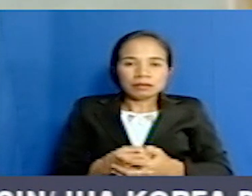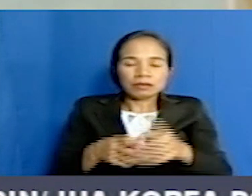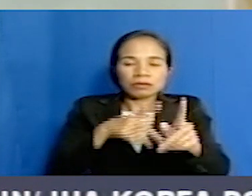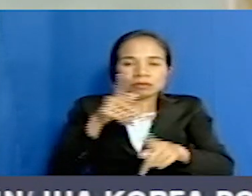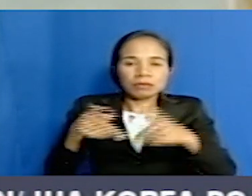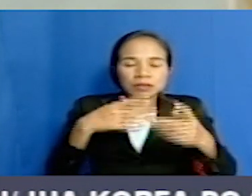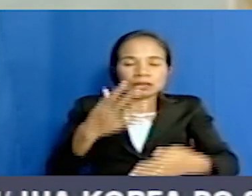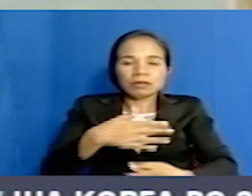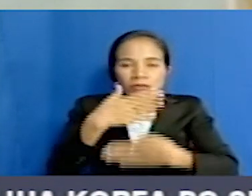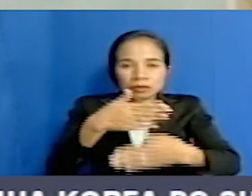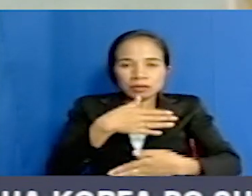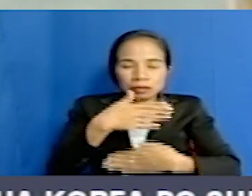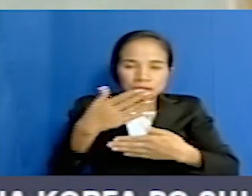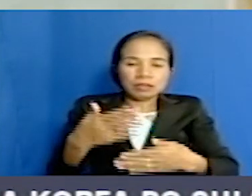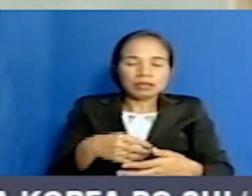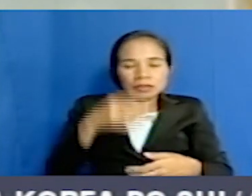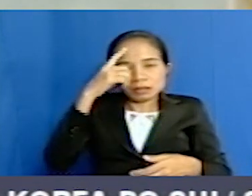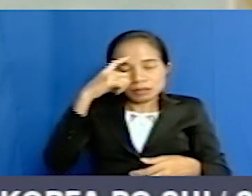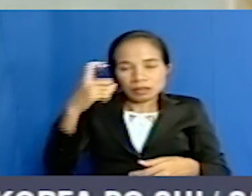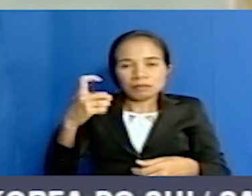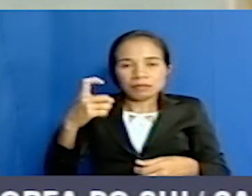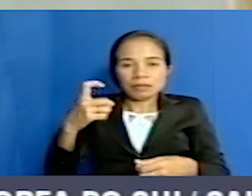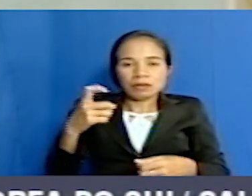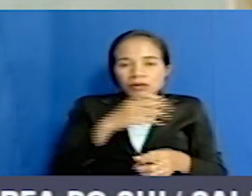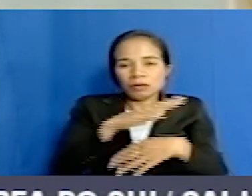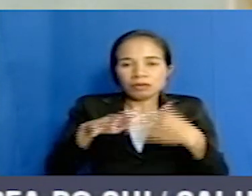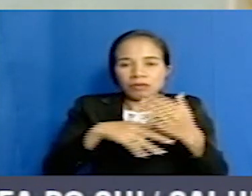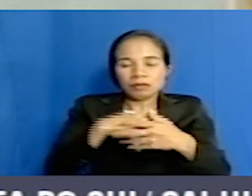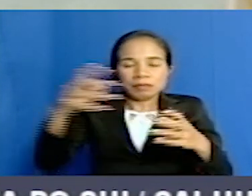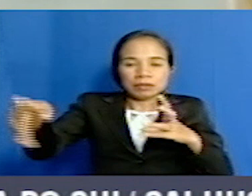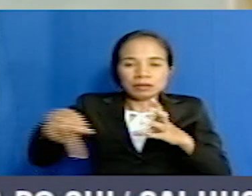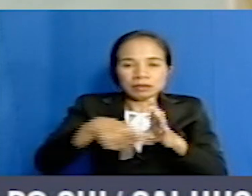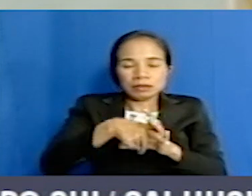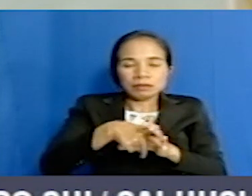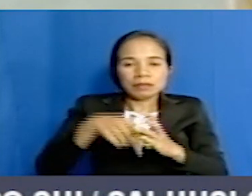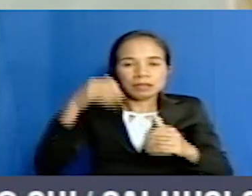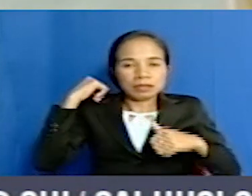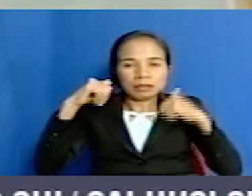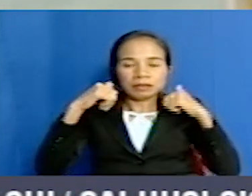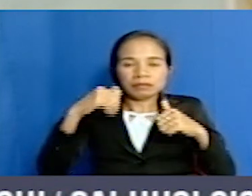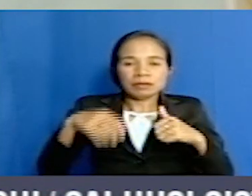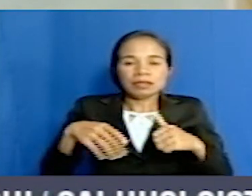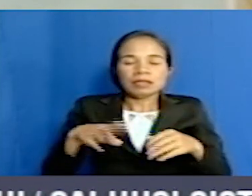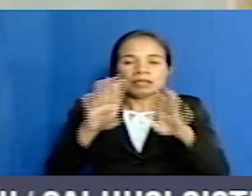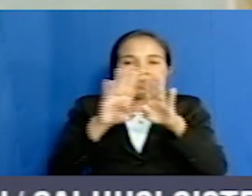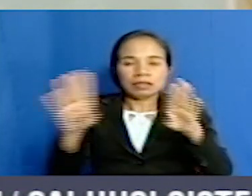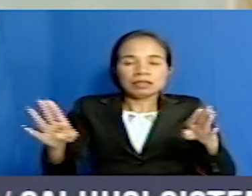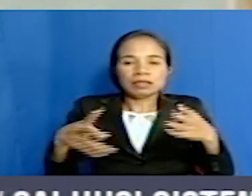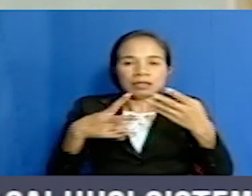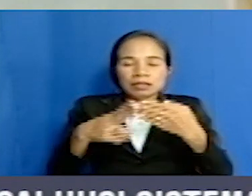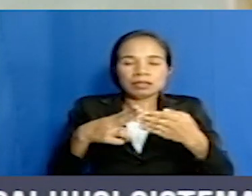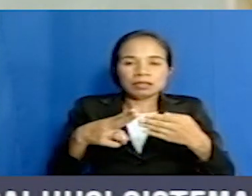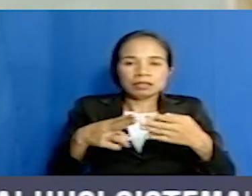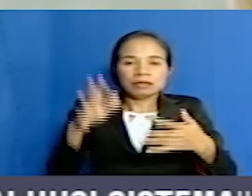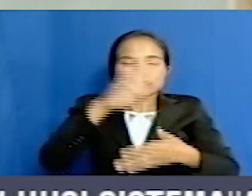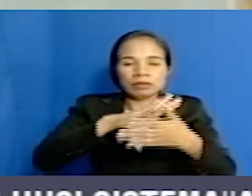comunidade contente tamba outro participa e a atividade ida inauguração festa